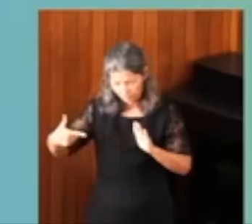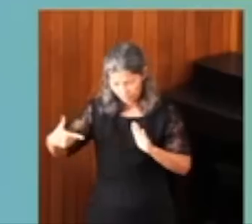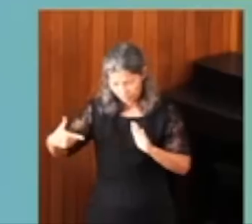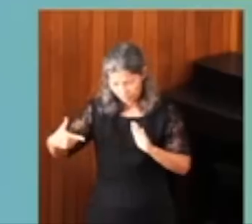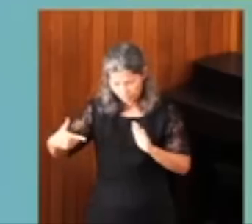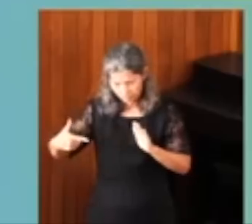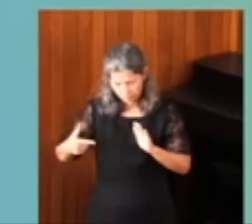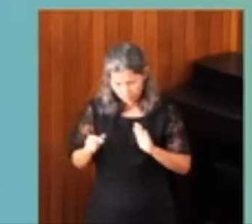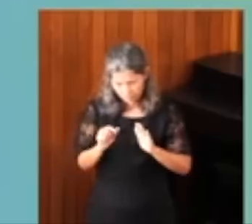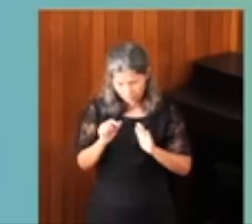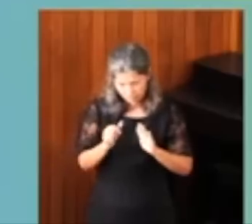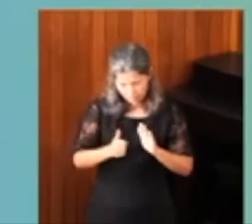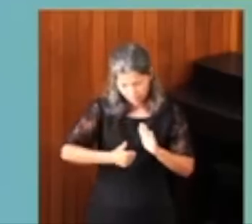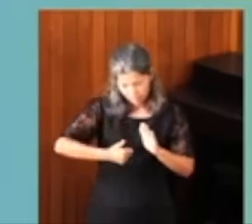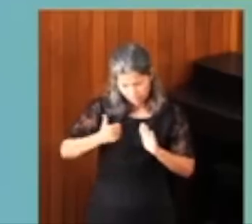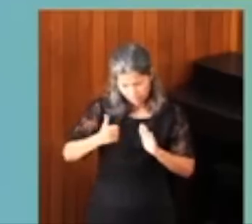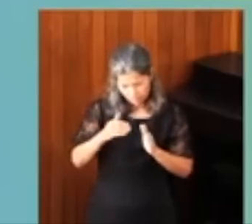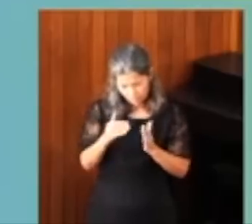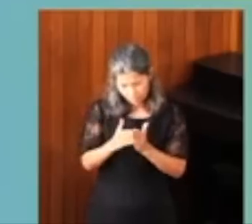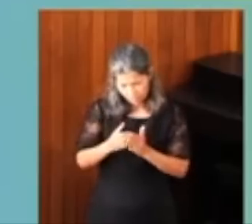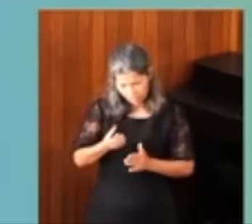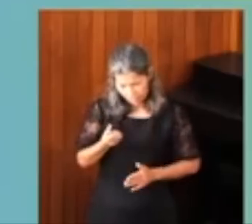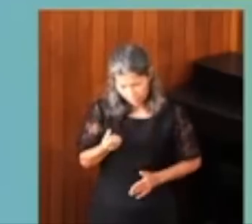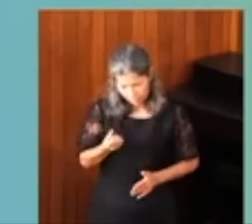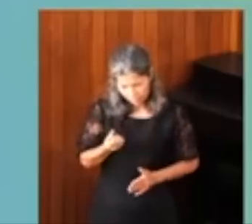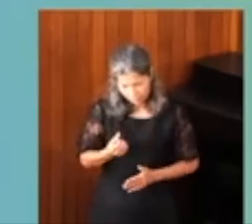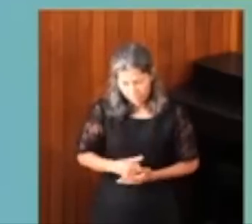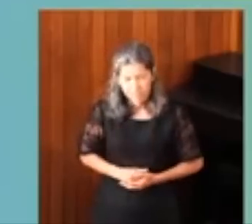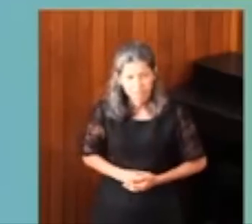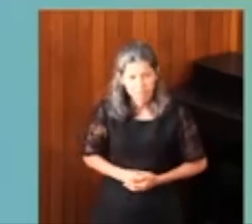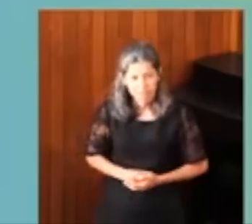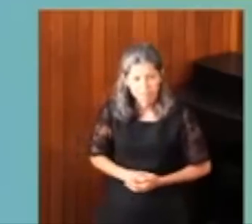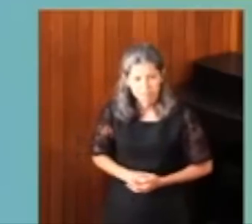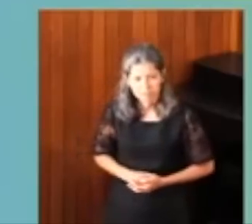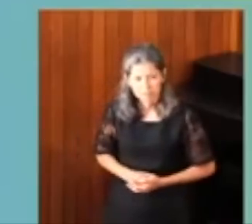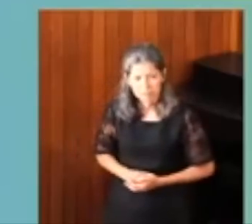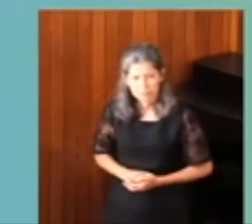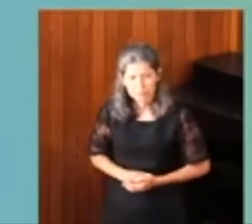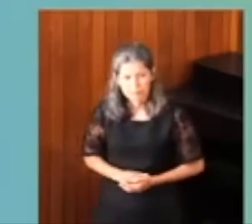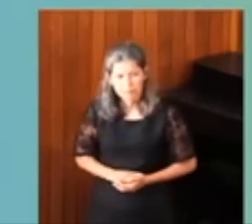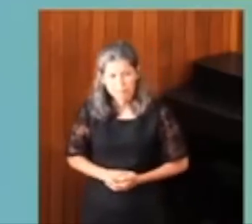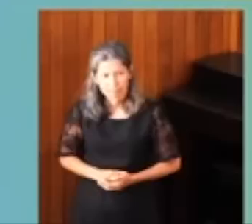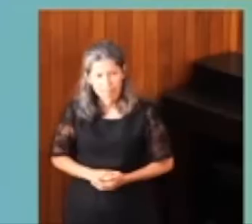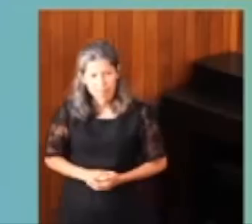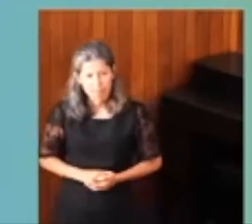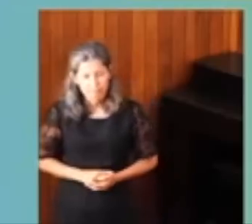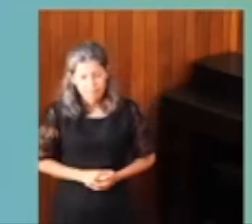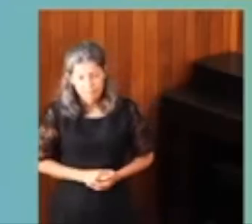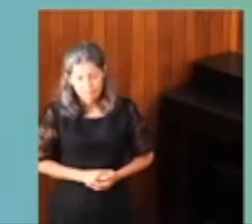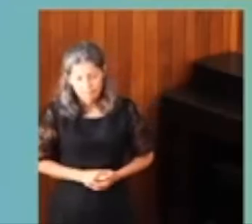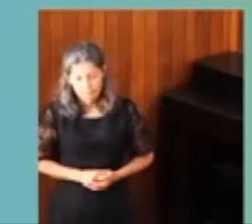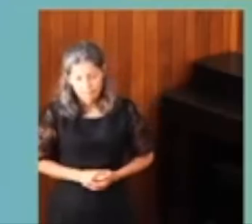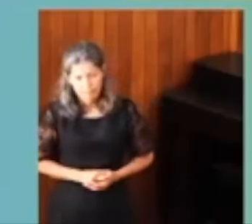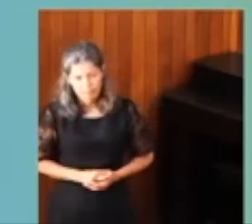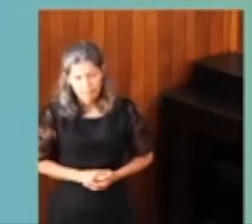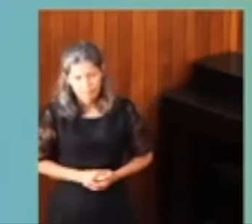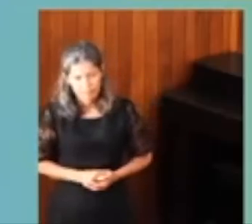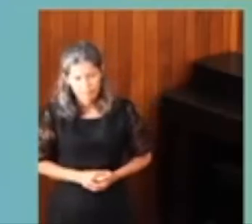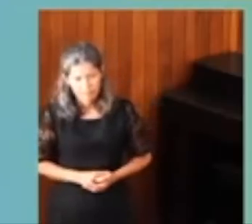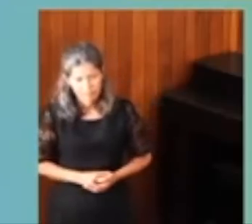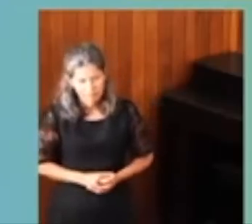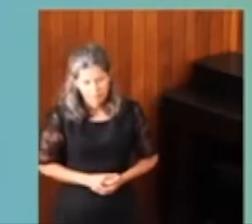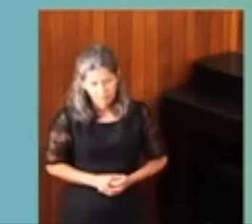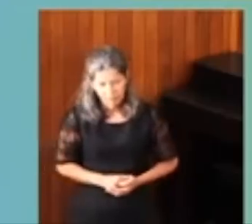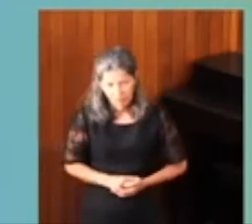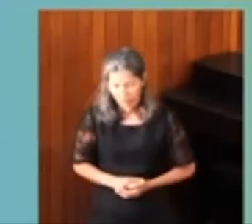1 a 6. 12, 1 a 6. E aqui nós estamos, então, exatamente no meio do livro, né?